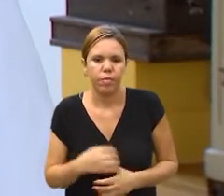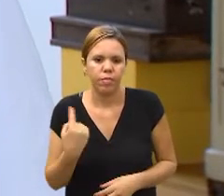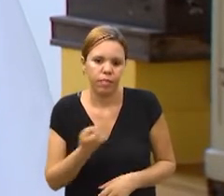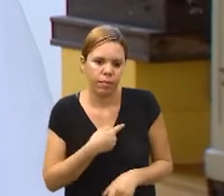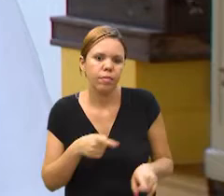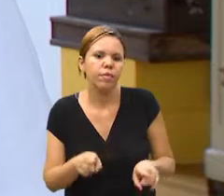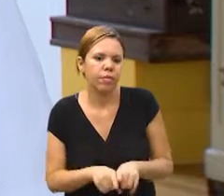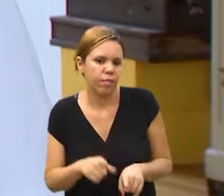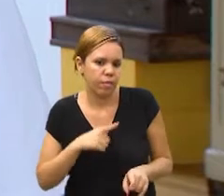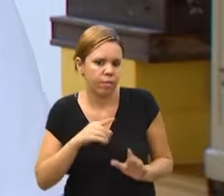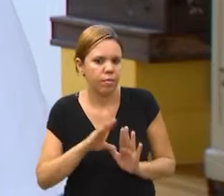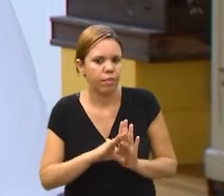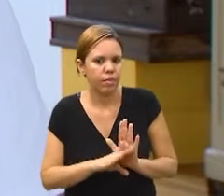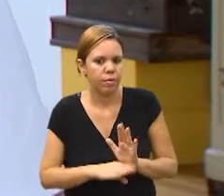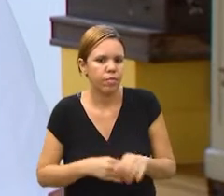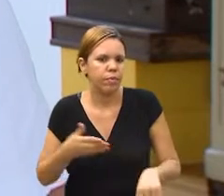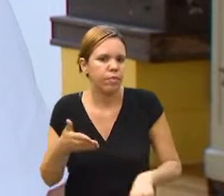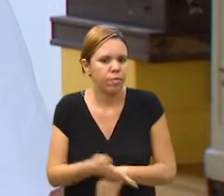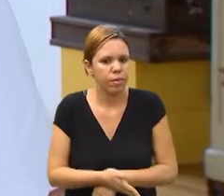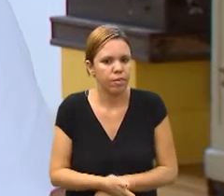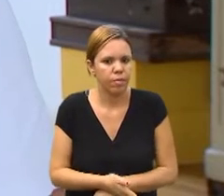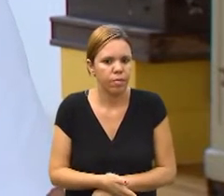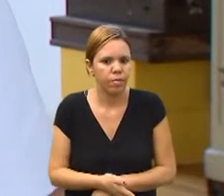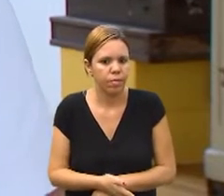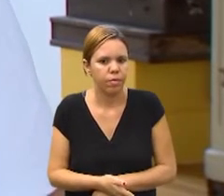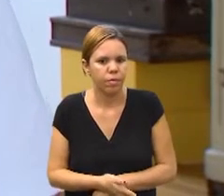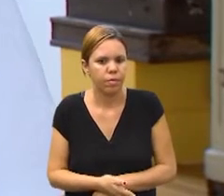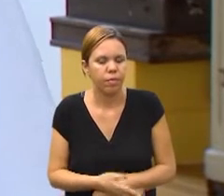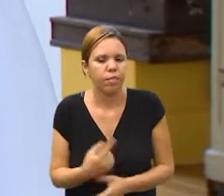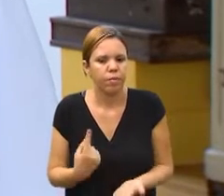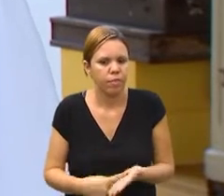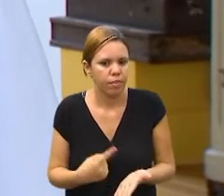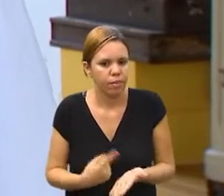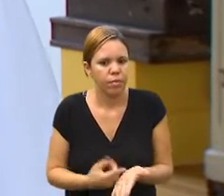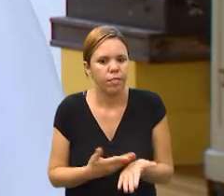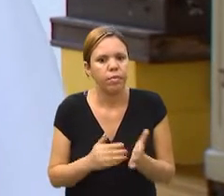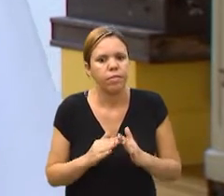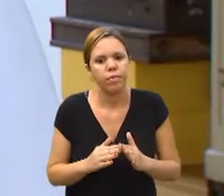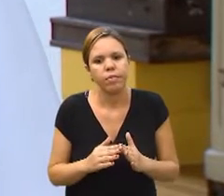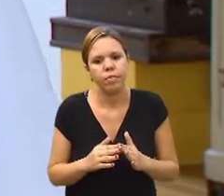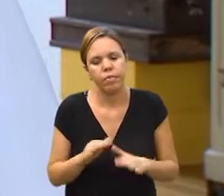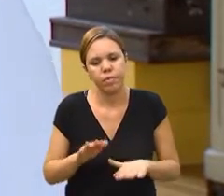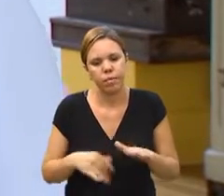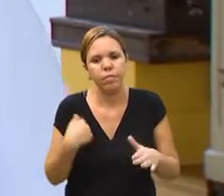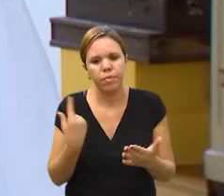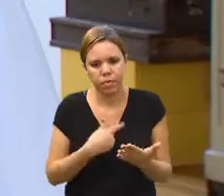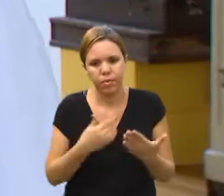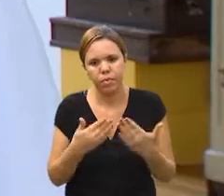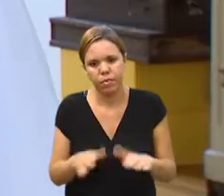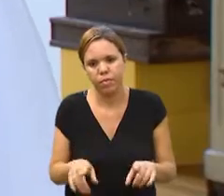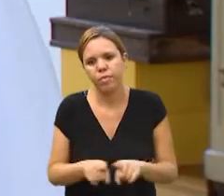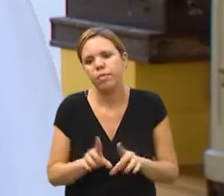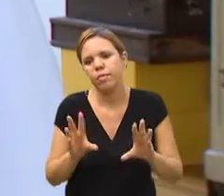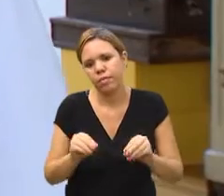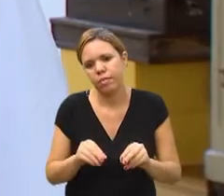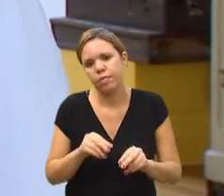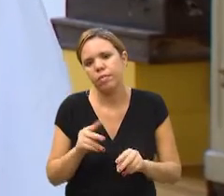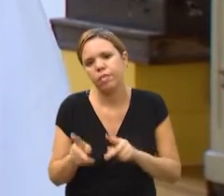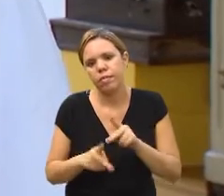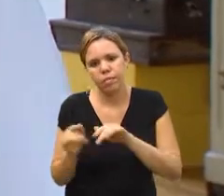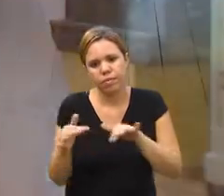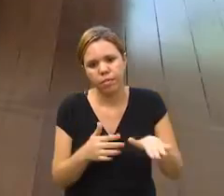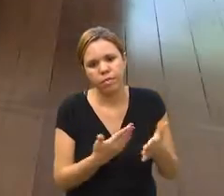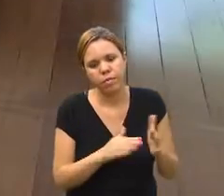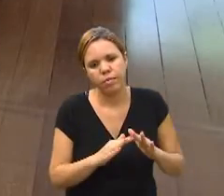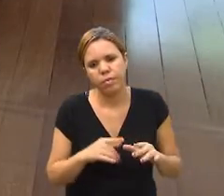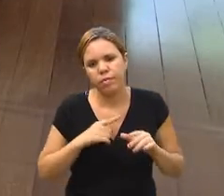também temos um programa de visitação e, mediante agendamento de escolas, nós abrimos no período noturno para receber as escolas.